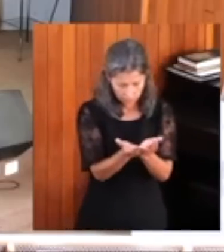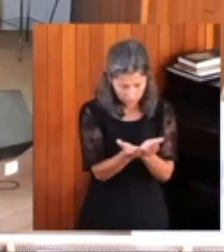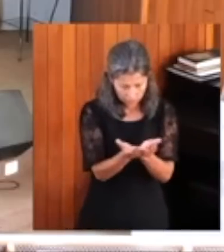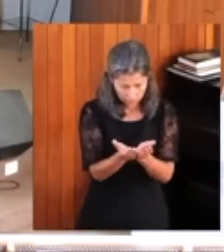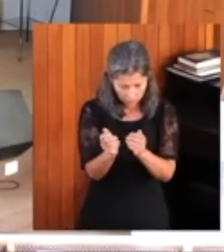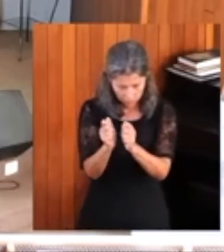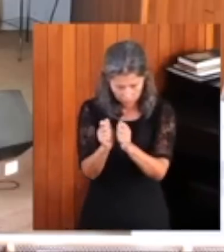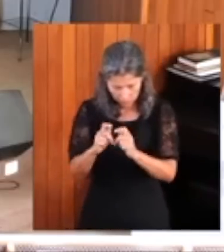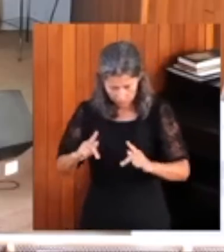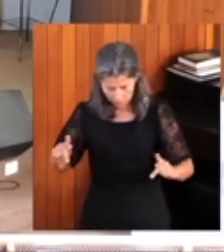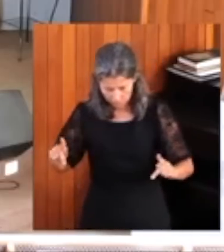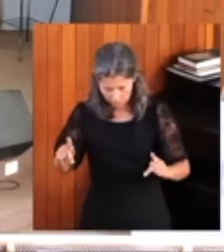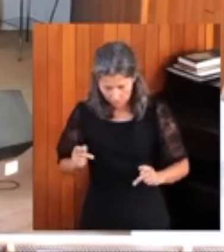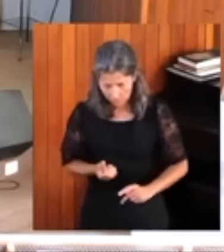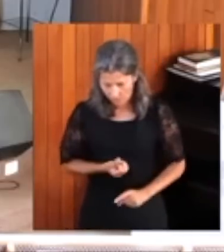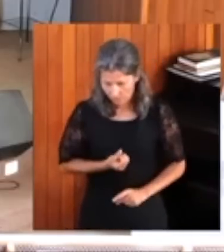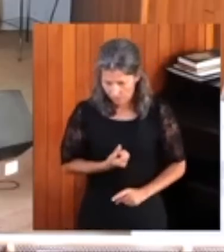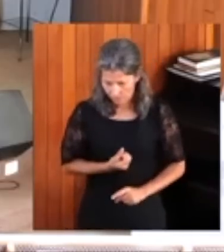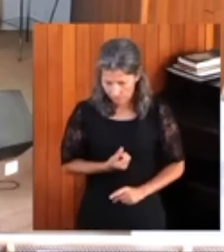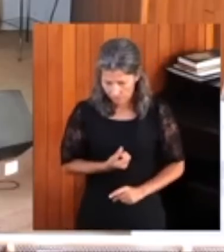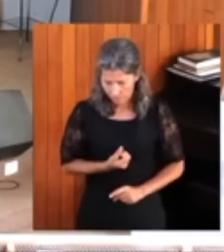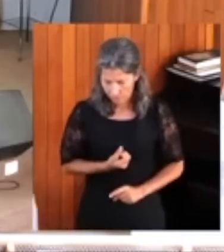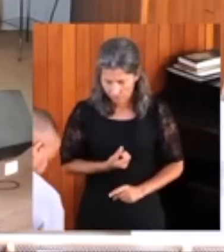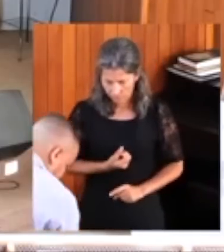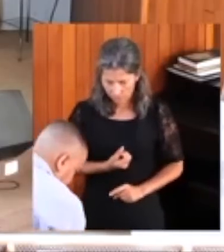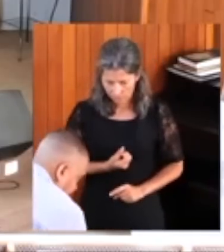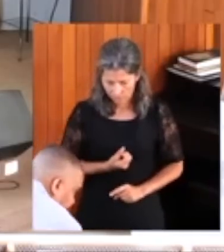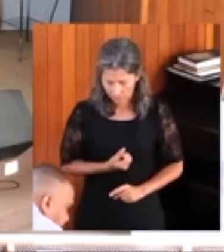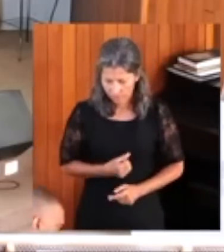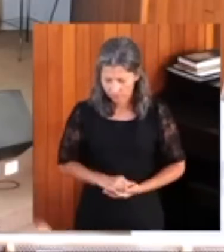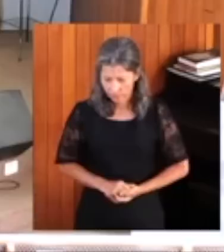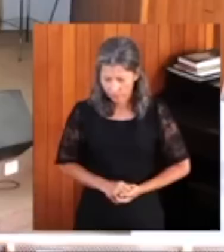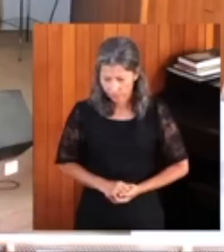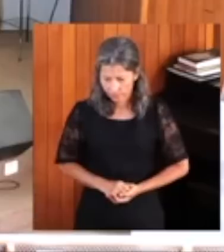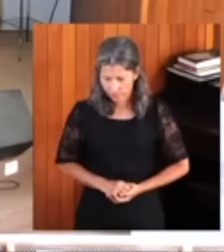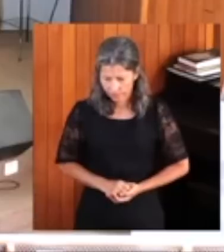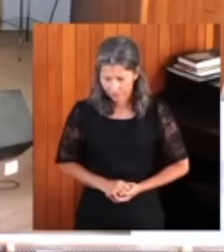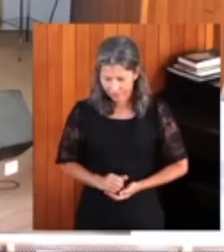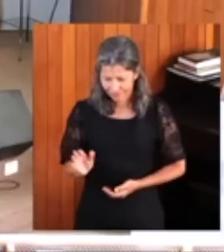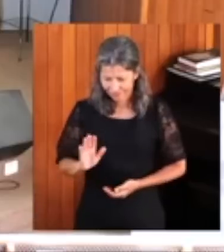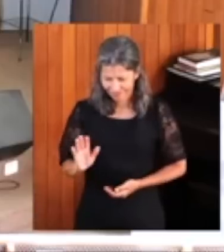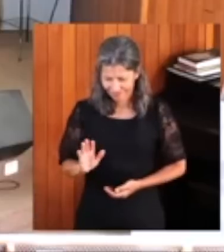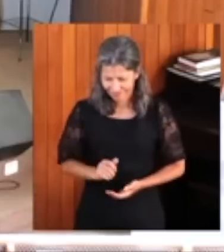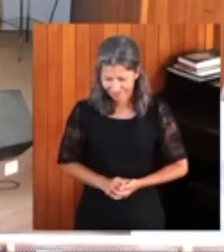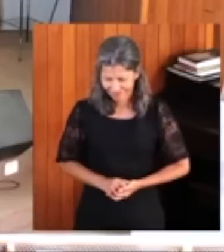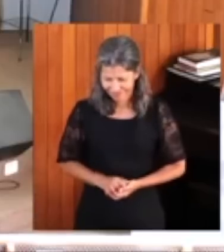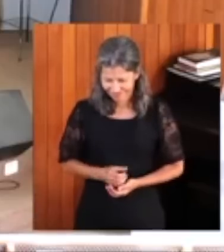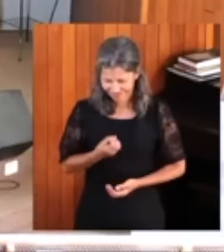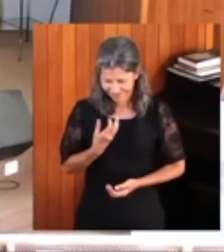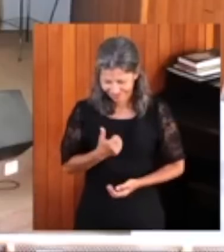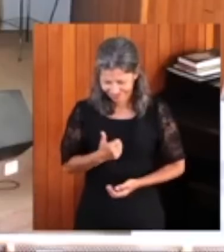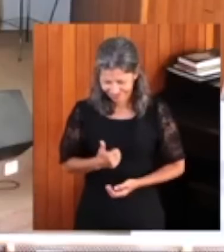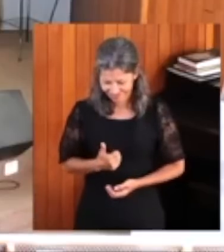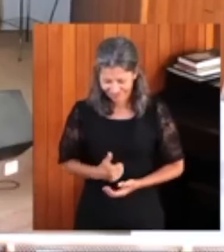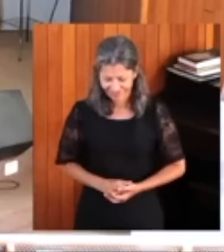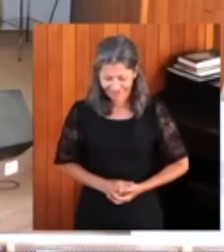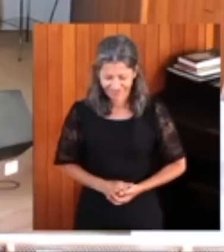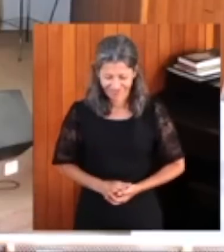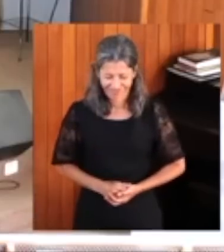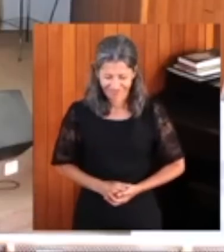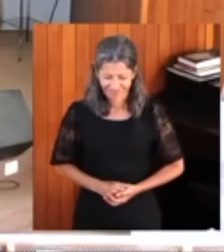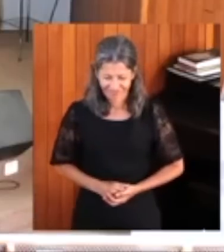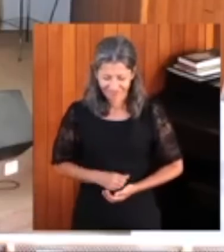Eu espero que essa maratona aqui sirva de incentivo para vocês depois quererem também estudar o Apocalipse em casa,